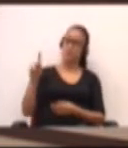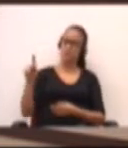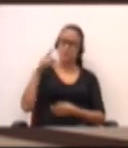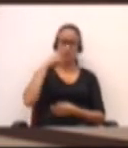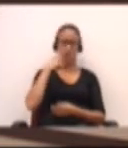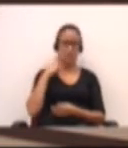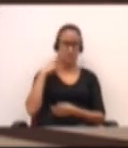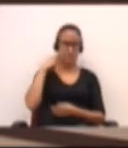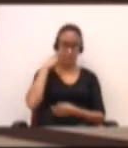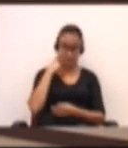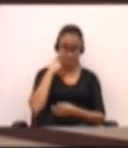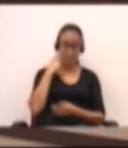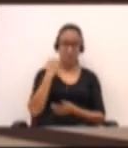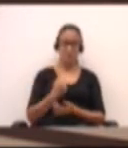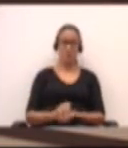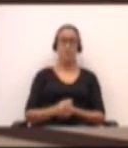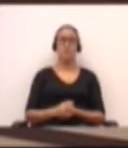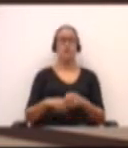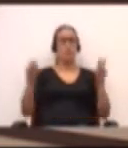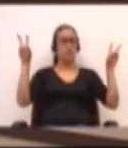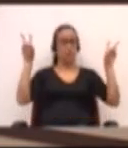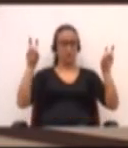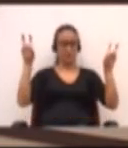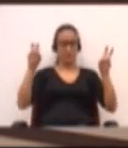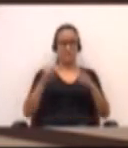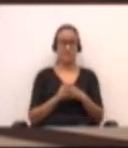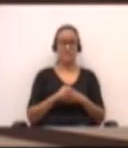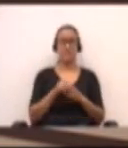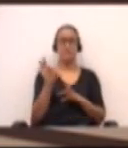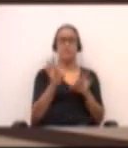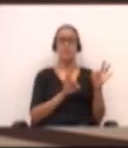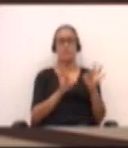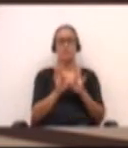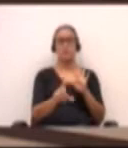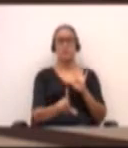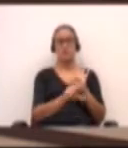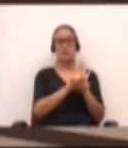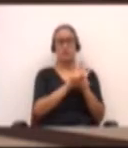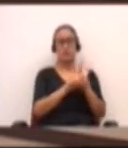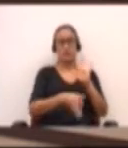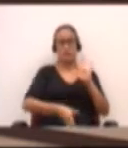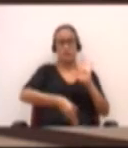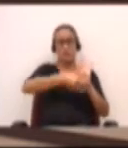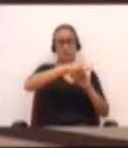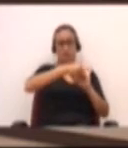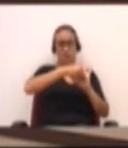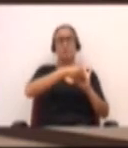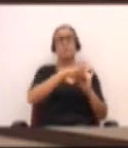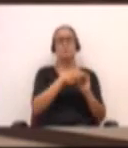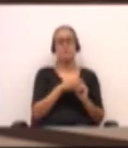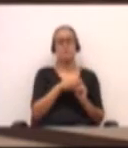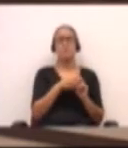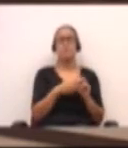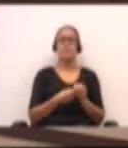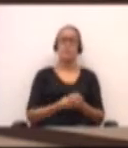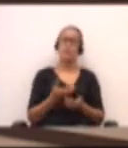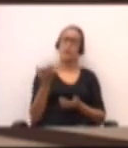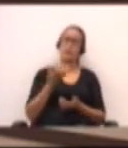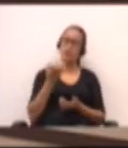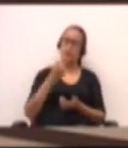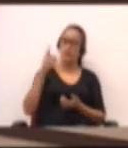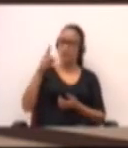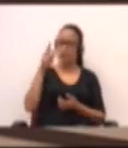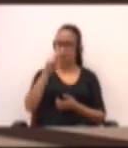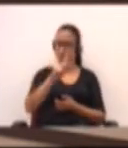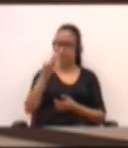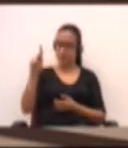da Câmara Municipal. Assunto: encaminha projeto de lei complementar. Vimos a presença de Vossa Excelência e dos dignos